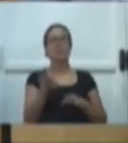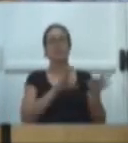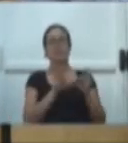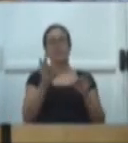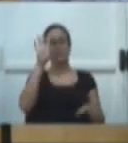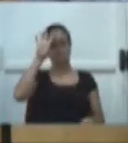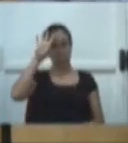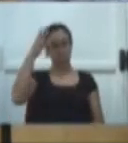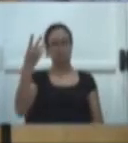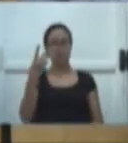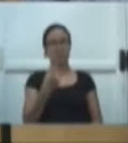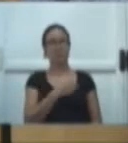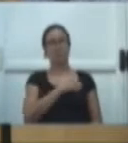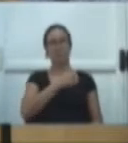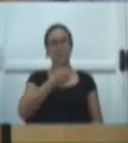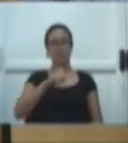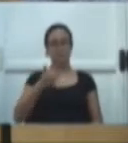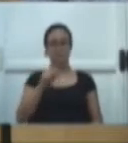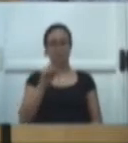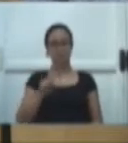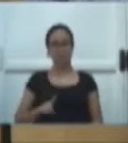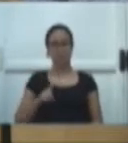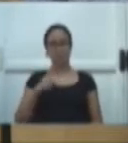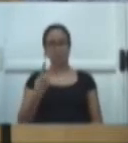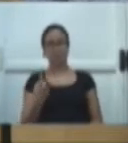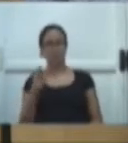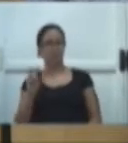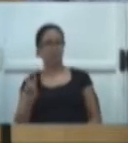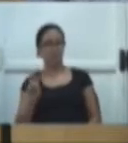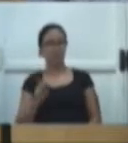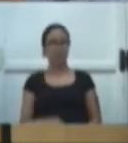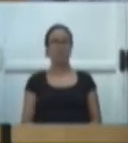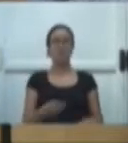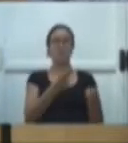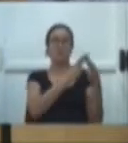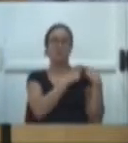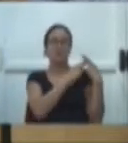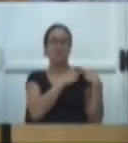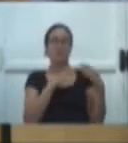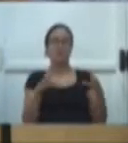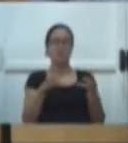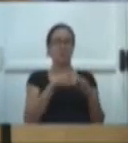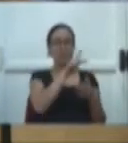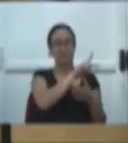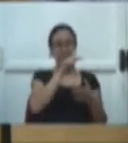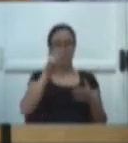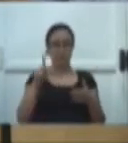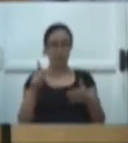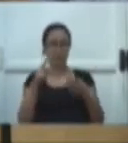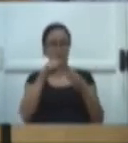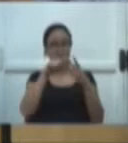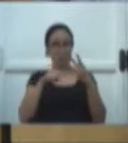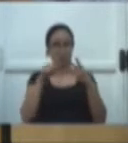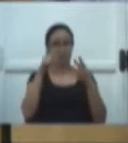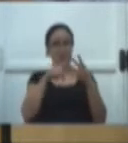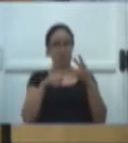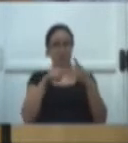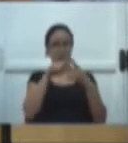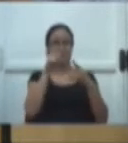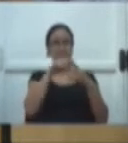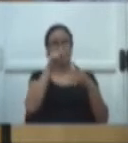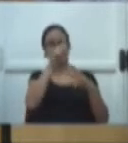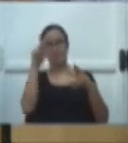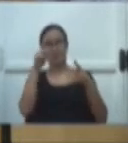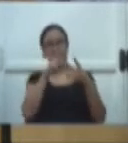Projeto de resolução 11/2015, autoria da mesa diretora, altera dispositivos da resolução